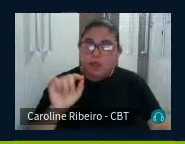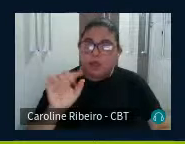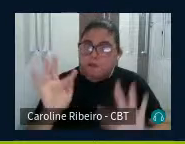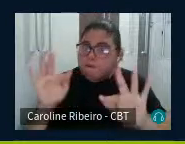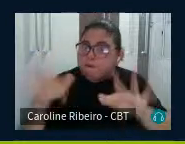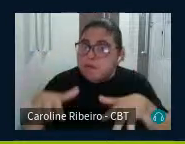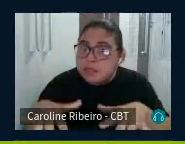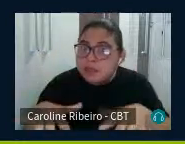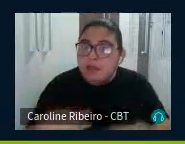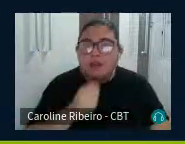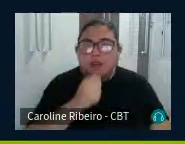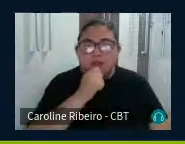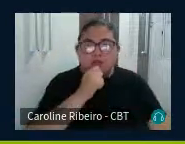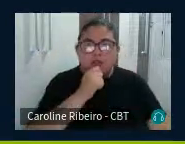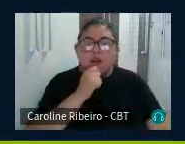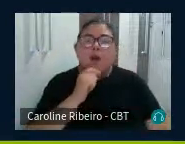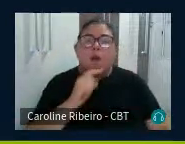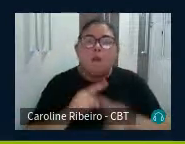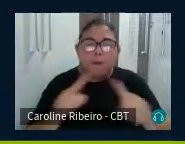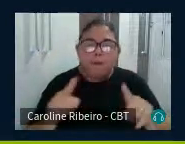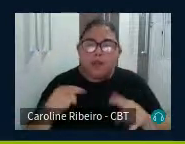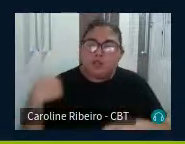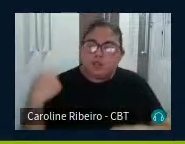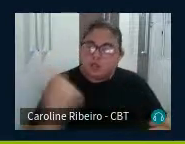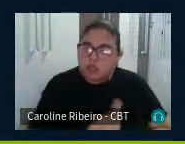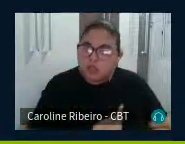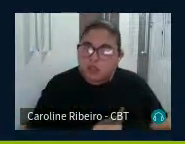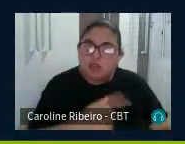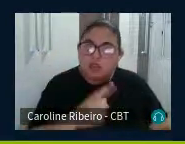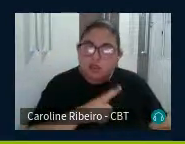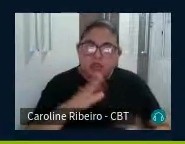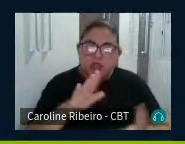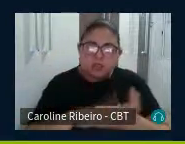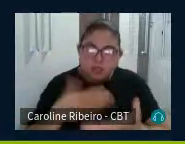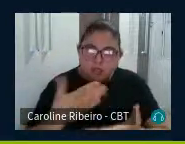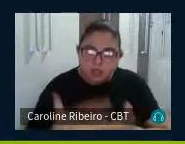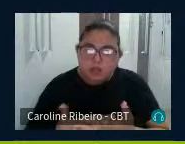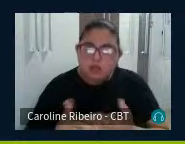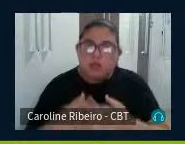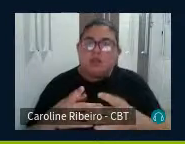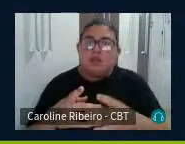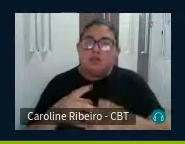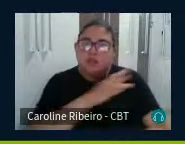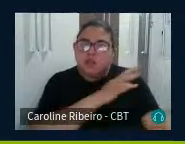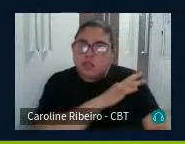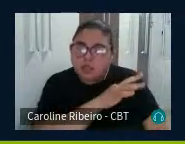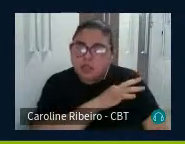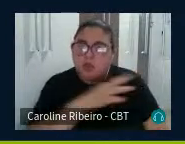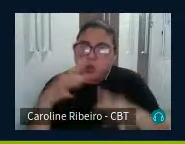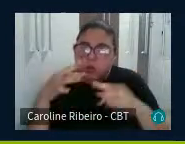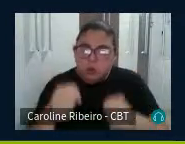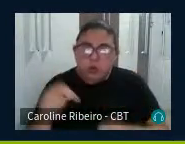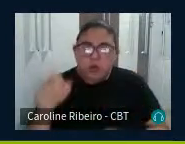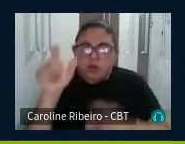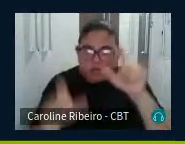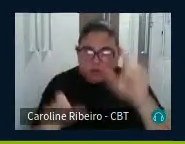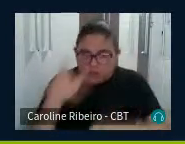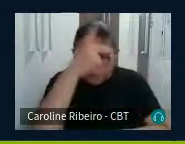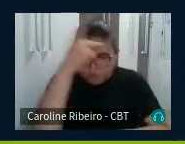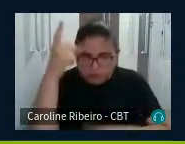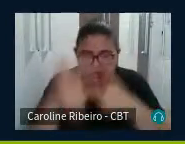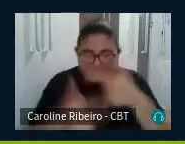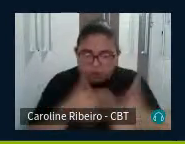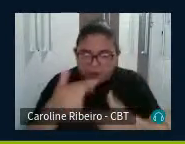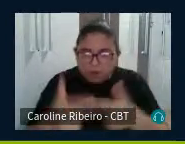que nós do Instituto, nós intérpretes, técnicos, enfim, servidores, e